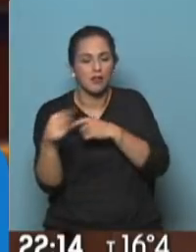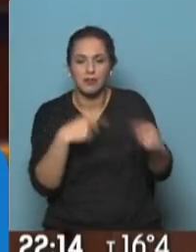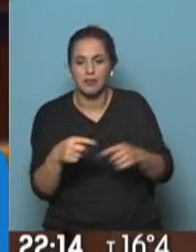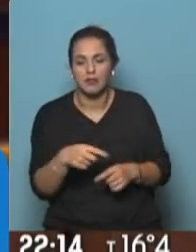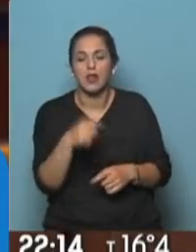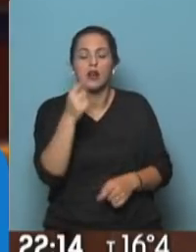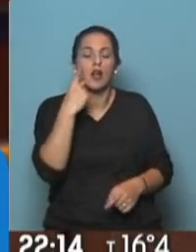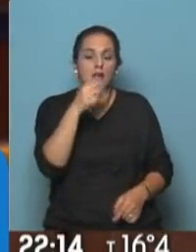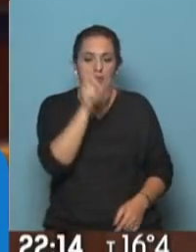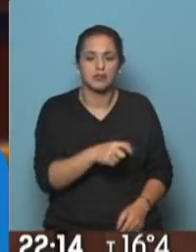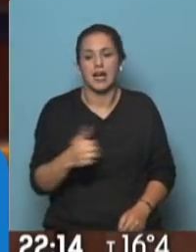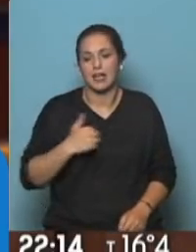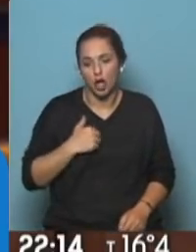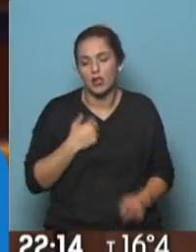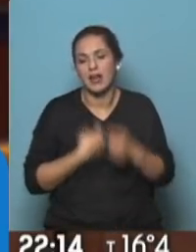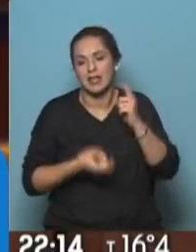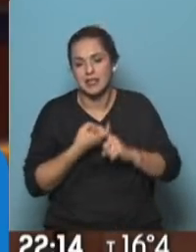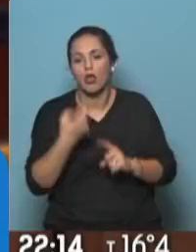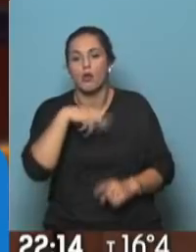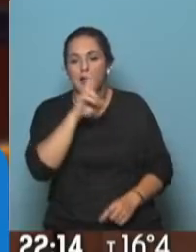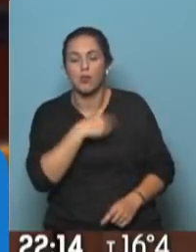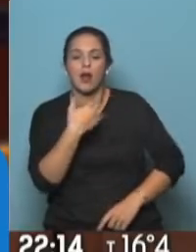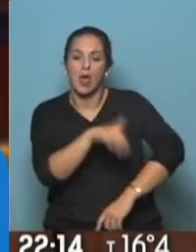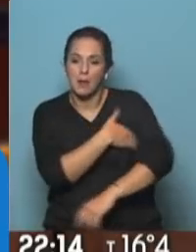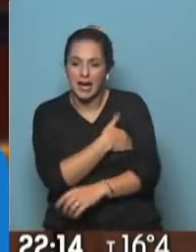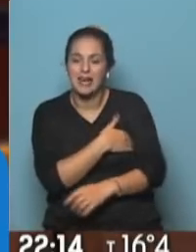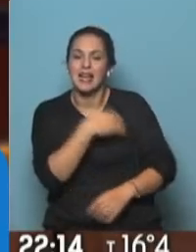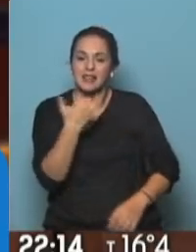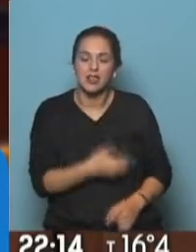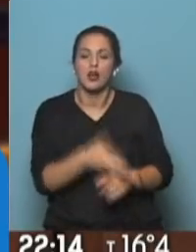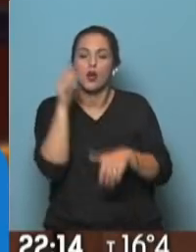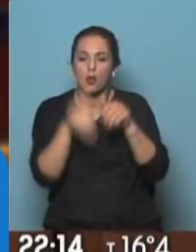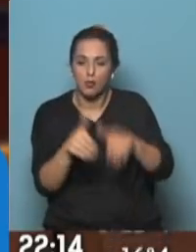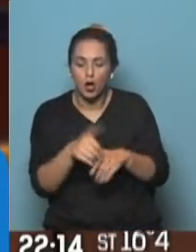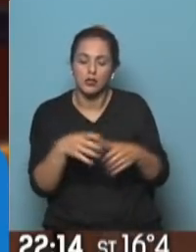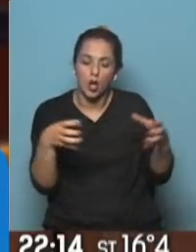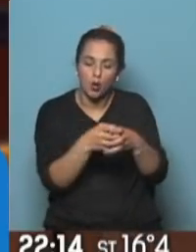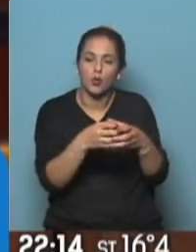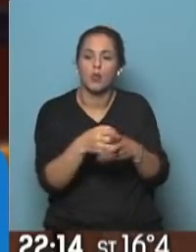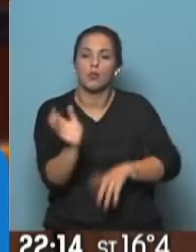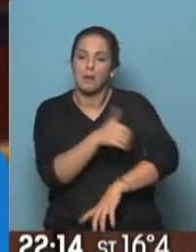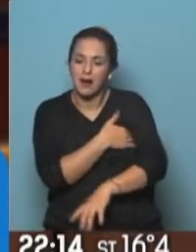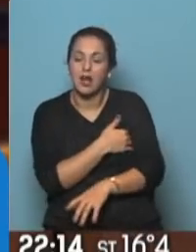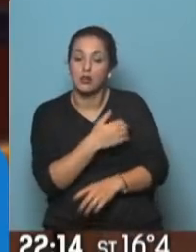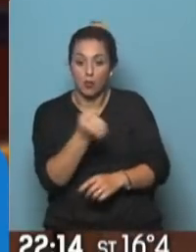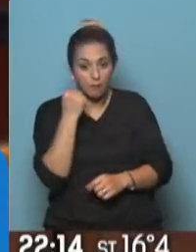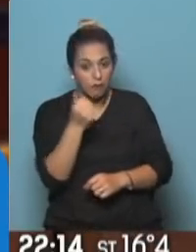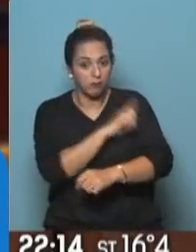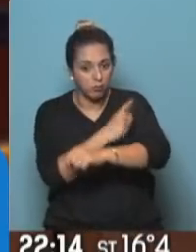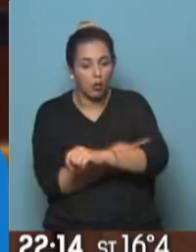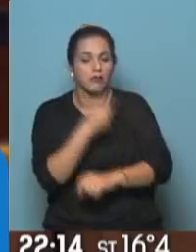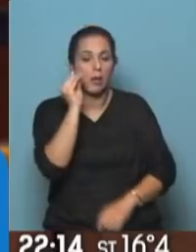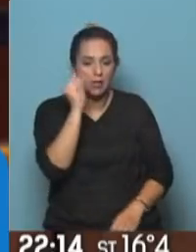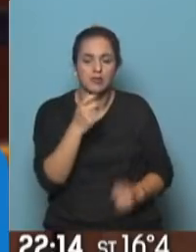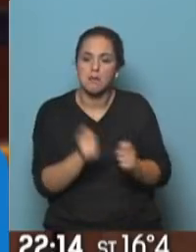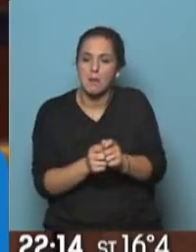ele é católico, está casado com uma mulher evangélica, tem voto de setor evangélico muito forte em Brasil, ha crescido